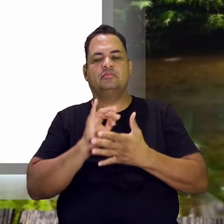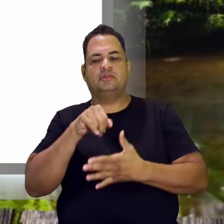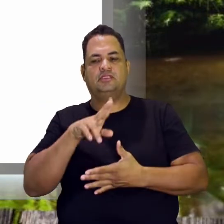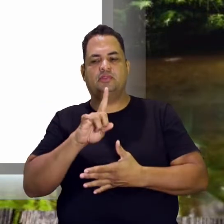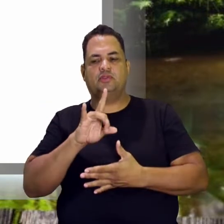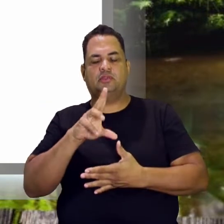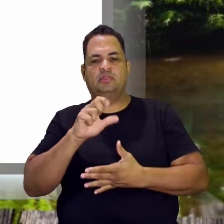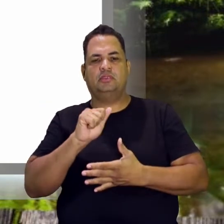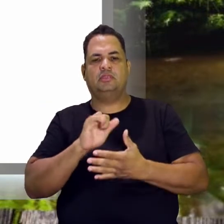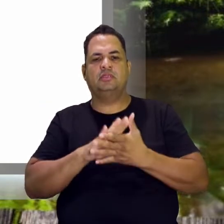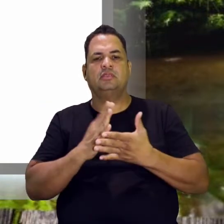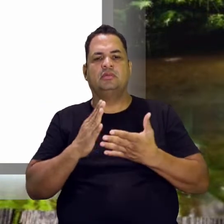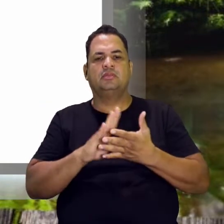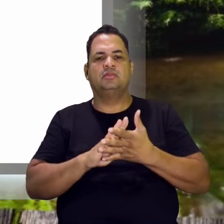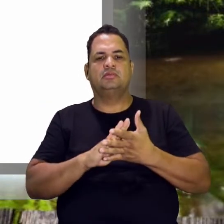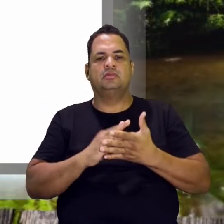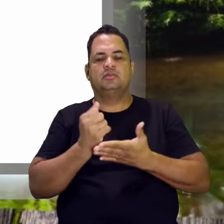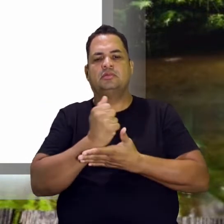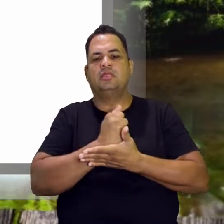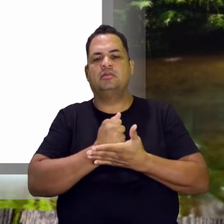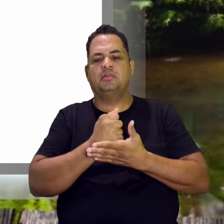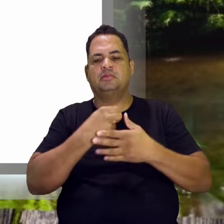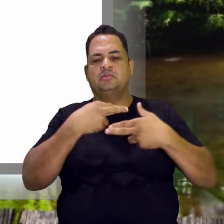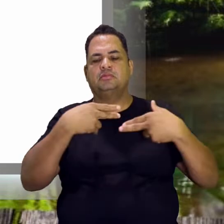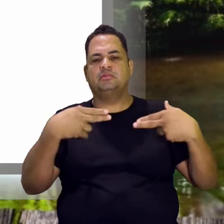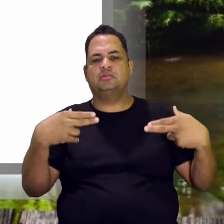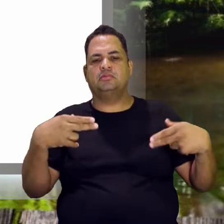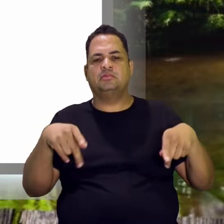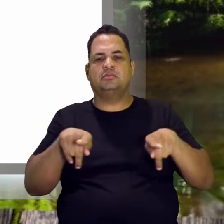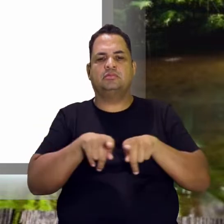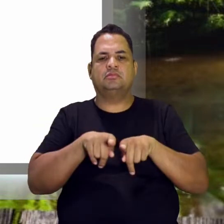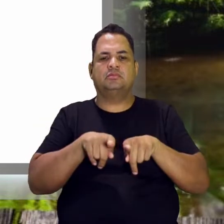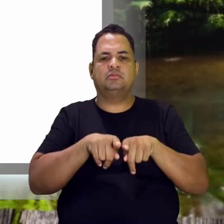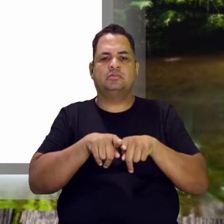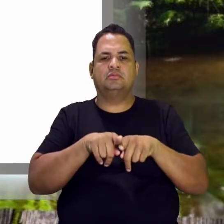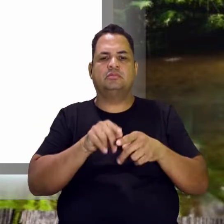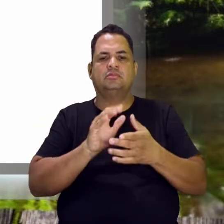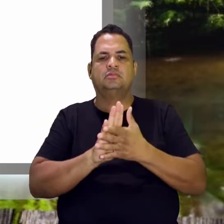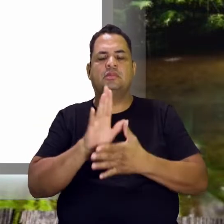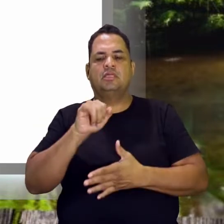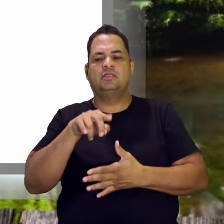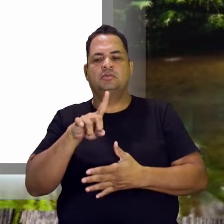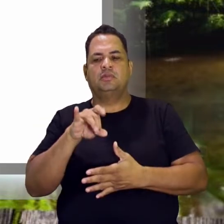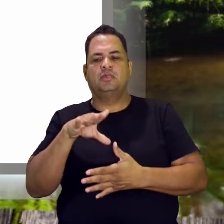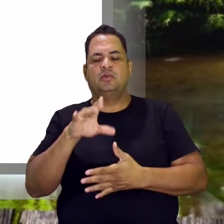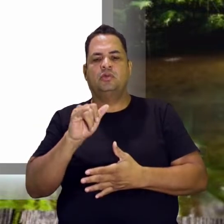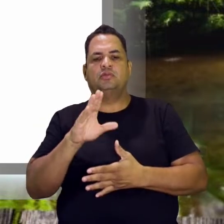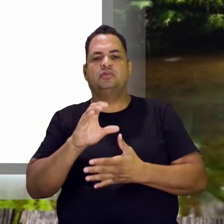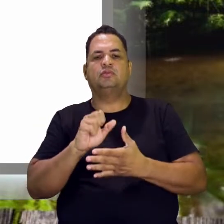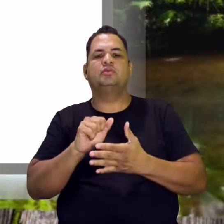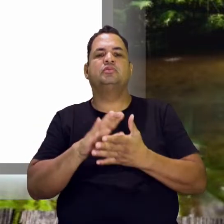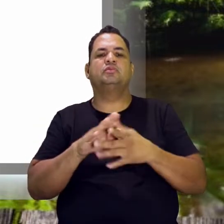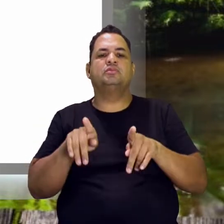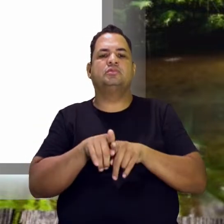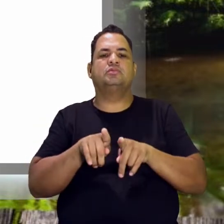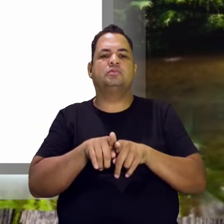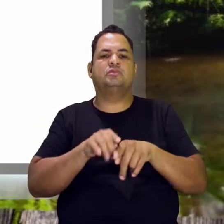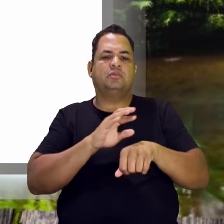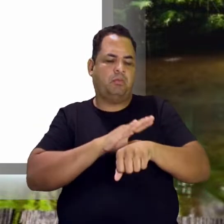para fabricação de enzimas, para fabricação de antibióticos. Elas são